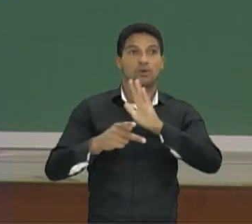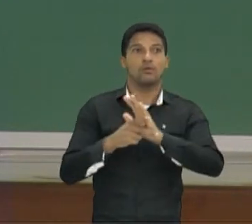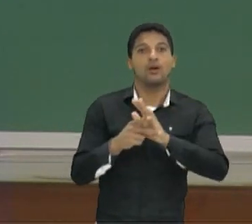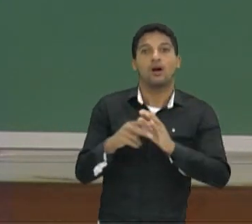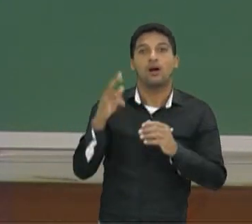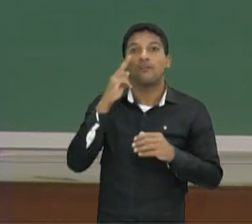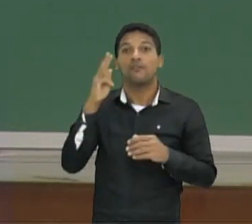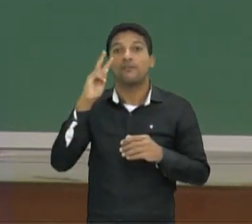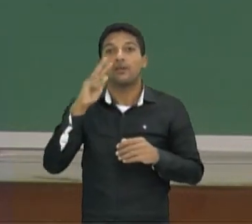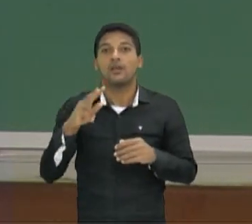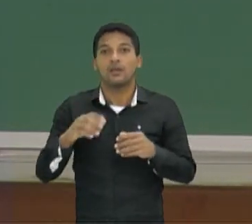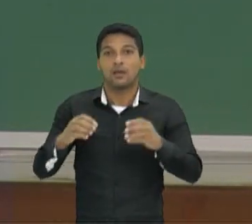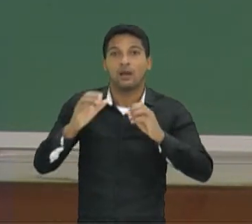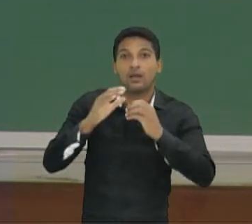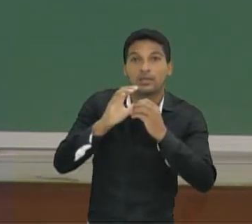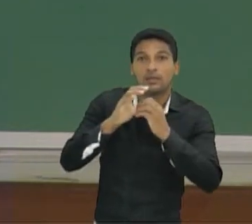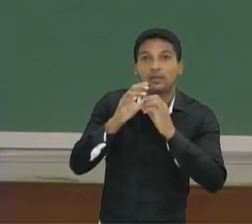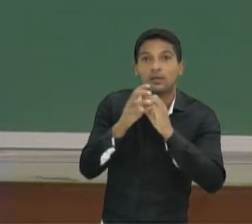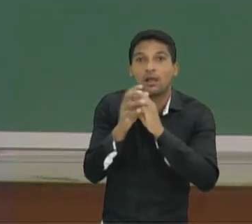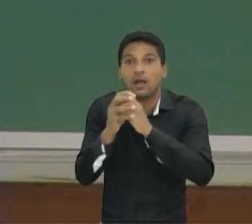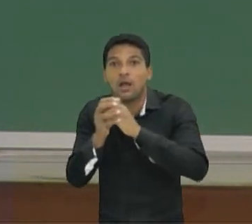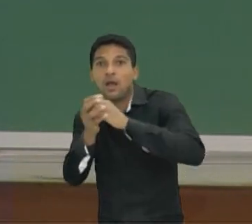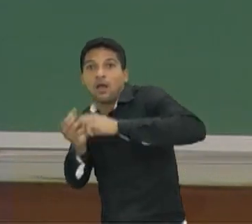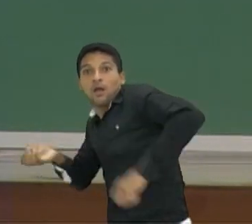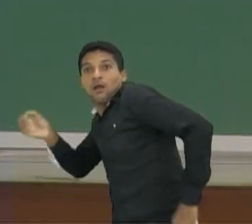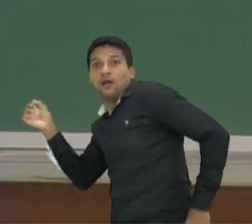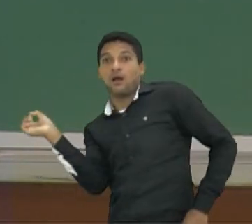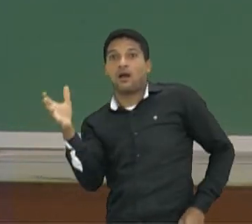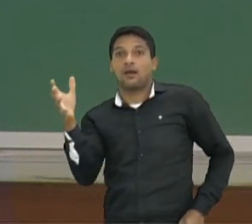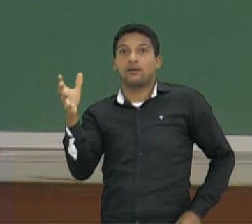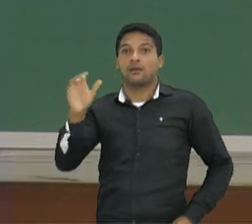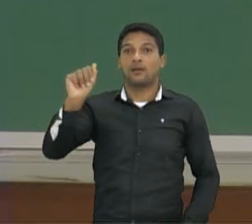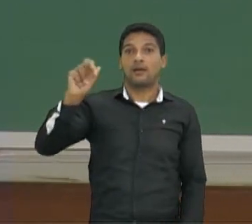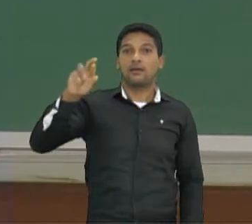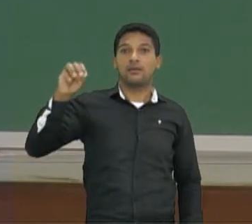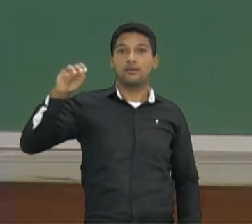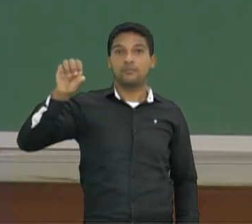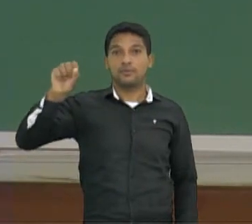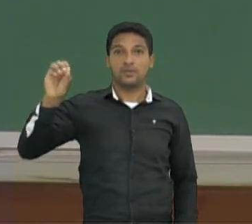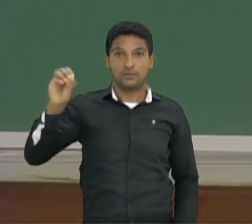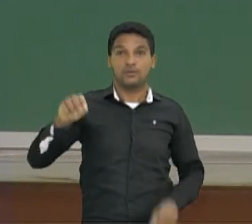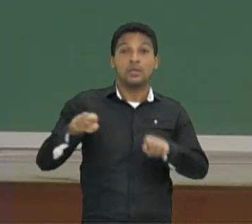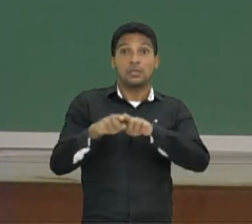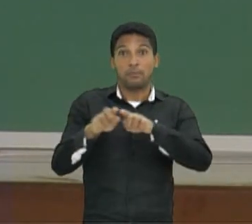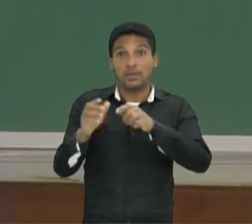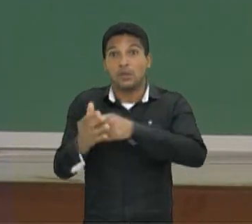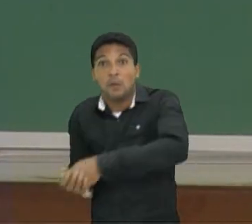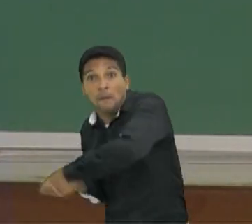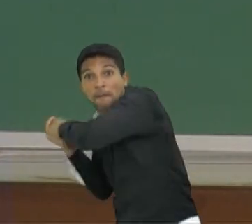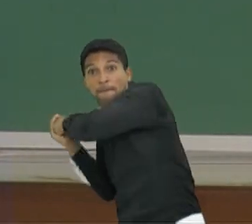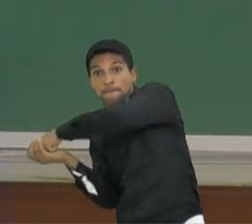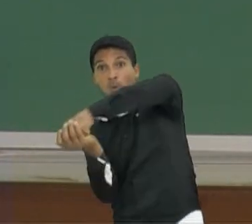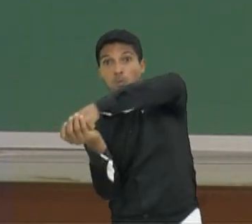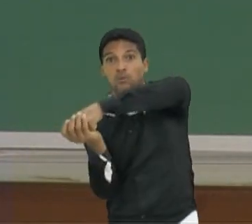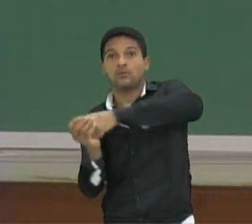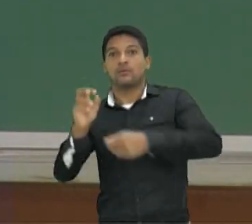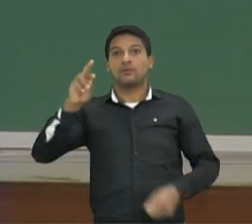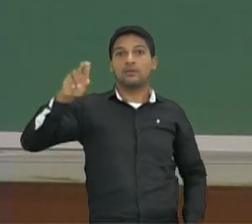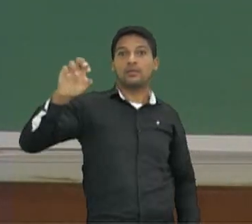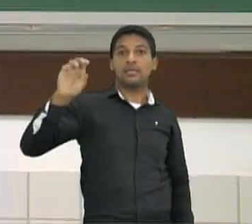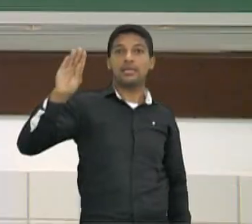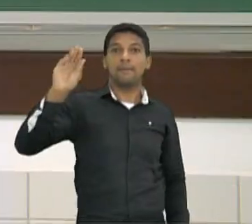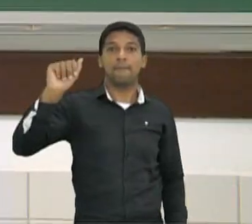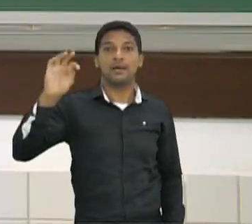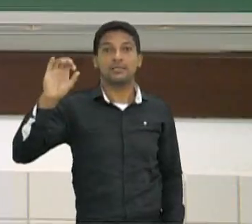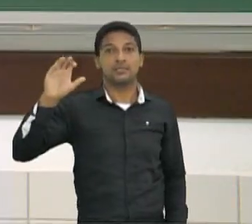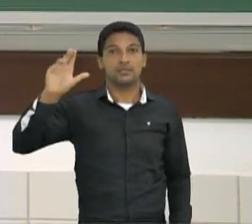é o intuito do jogo, né? Então nós vamos ver especificamente como que funciona este jogo. Mas antes de começarmos, então você já